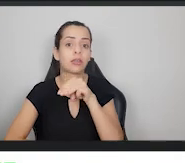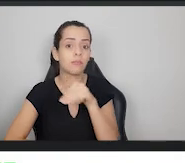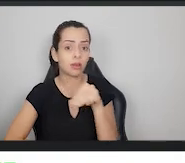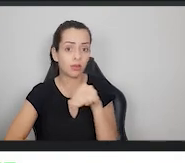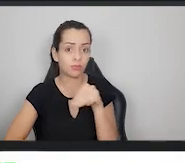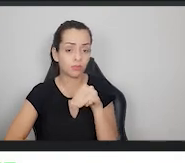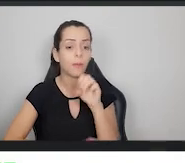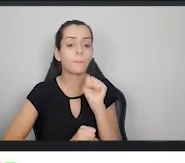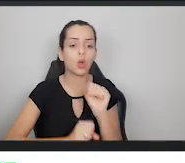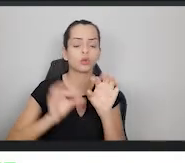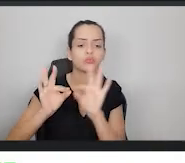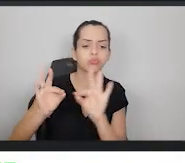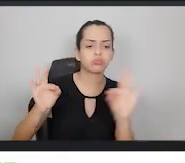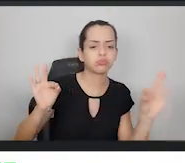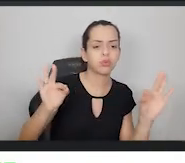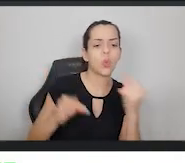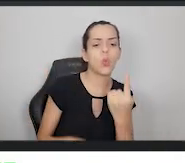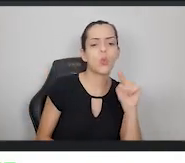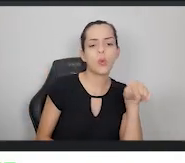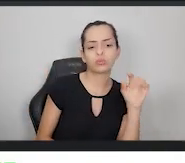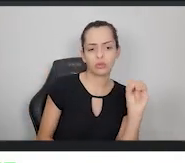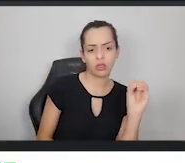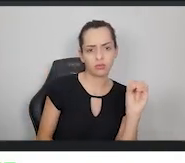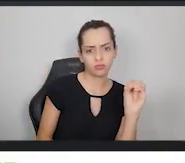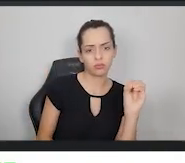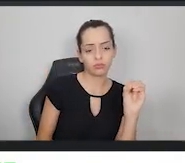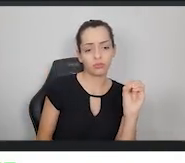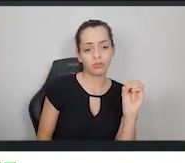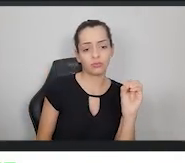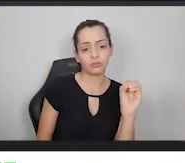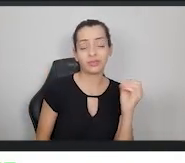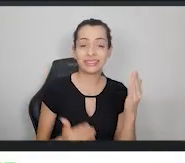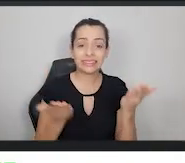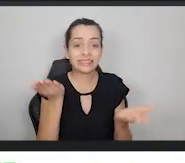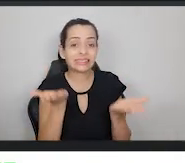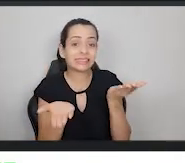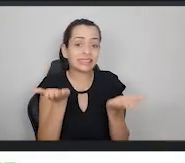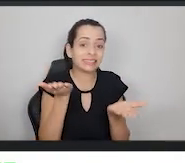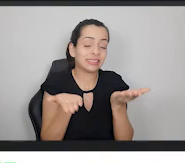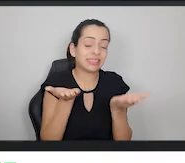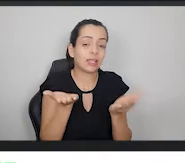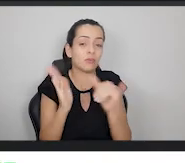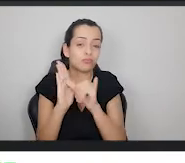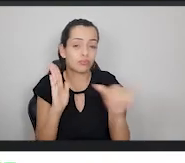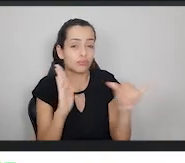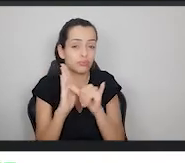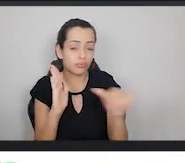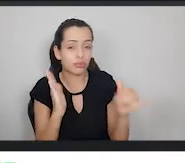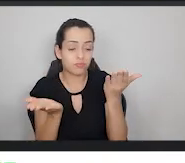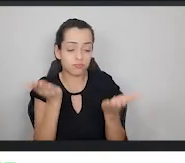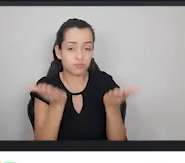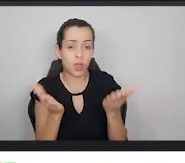no norte e leste, eles são bem extensos. Vamos lá, 120 quilômetros, todo de 336,